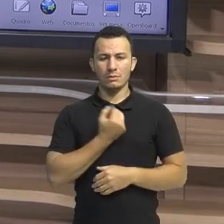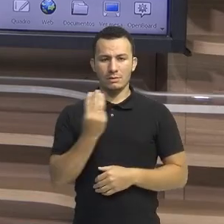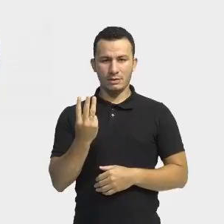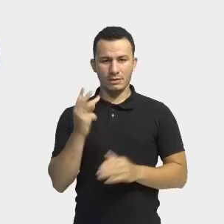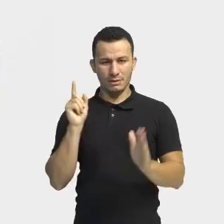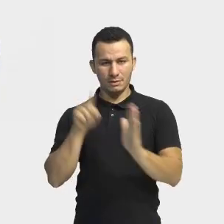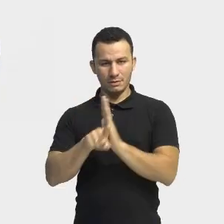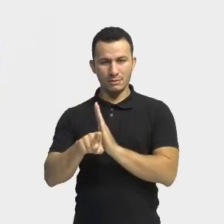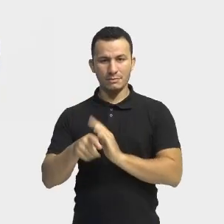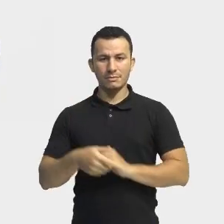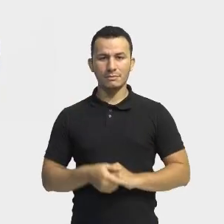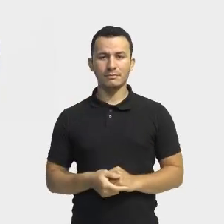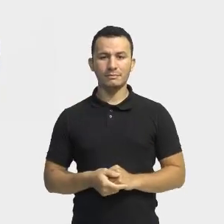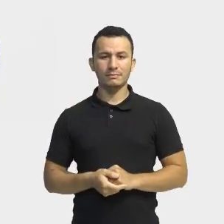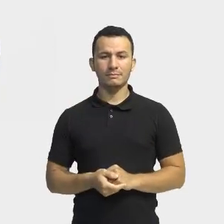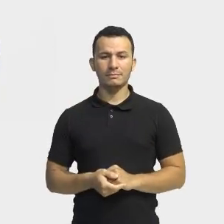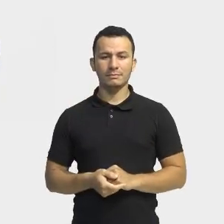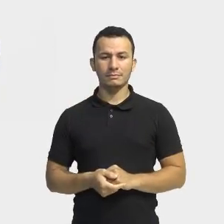questão.